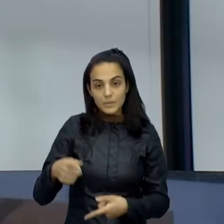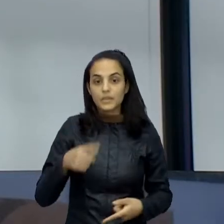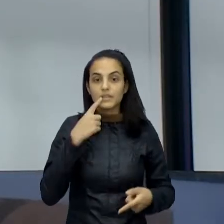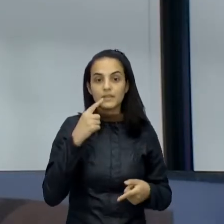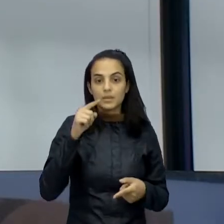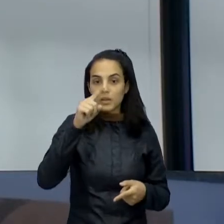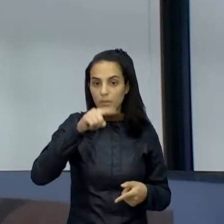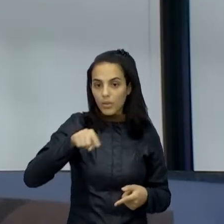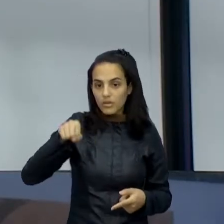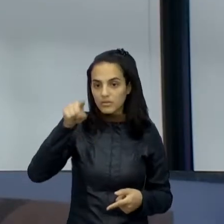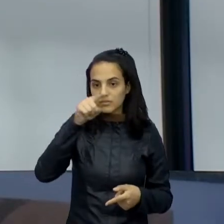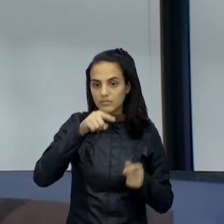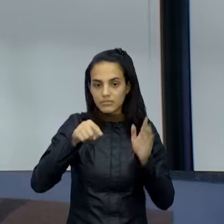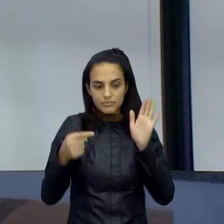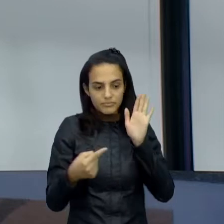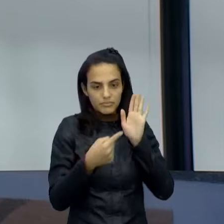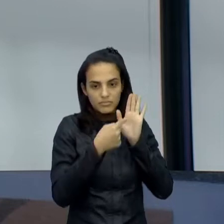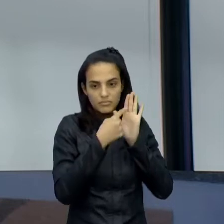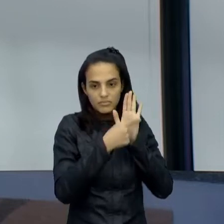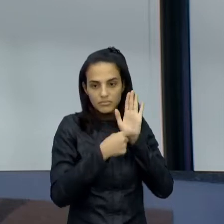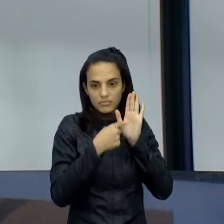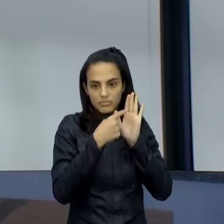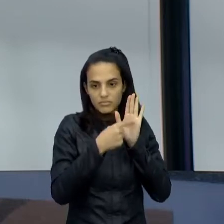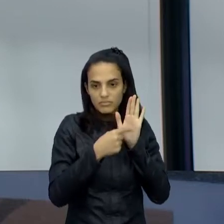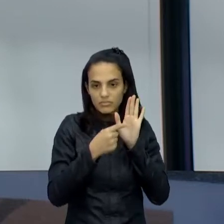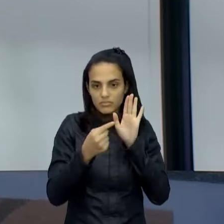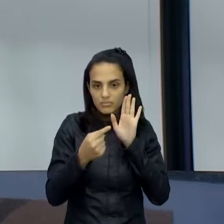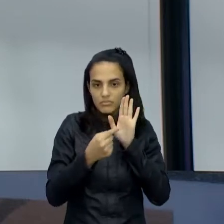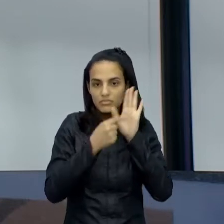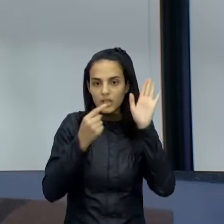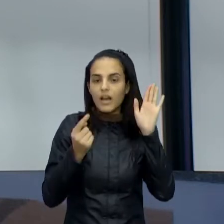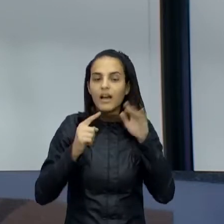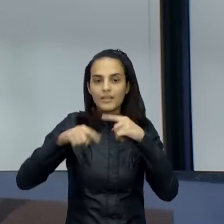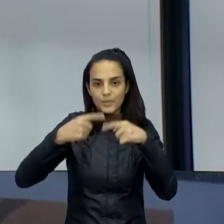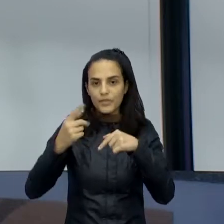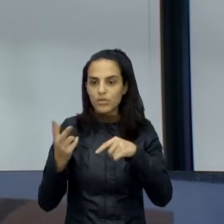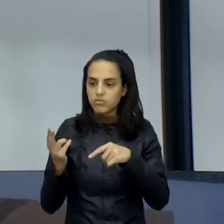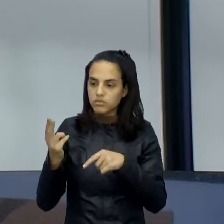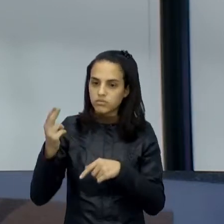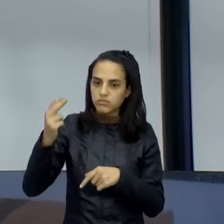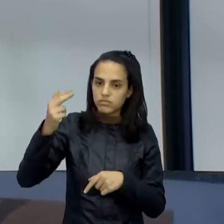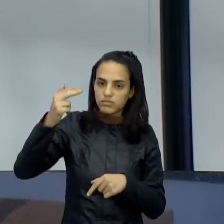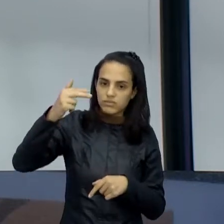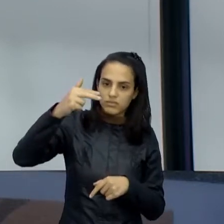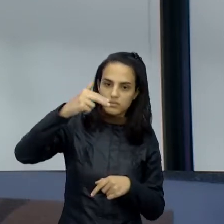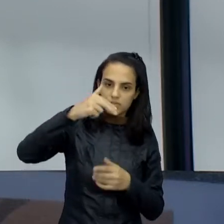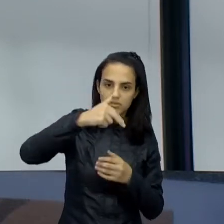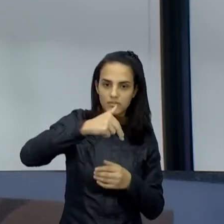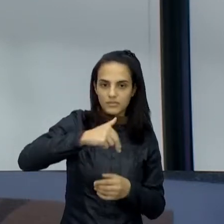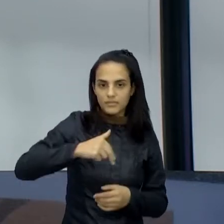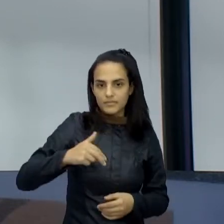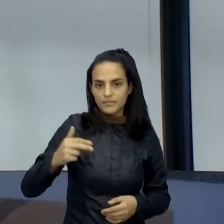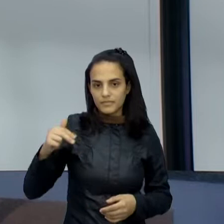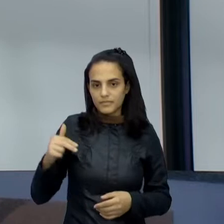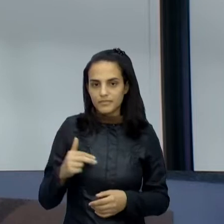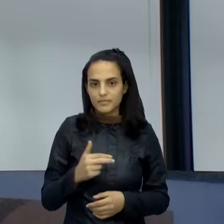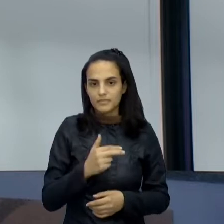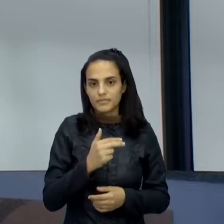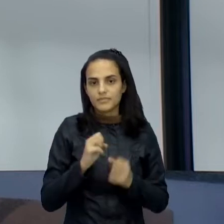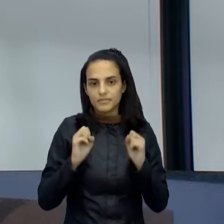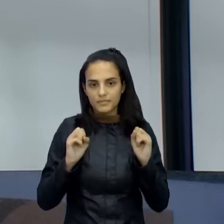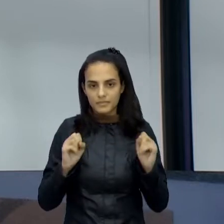bolinha central, porque eu vou recortar essa bolinha para fazer a nossa turbina. Nós vamos representar isso como uma